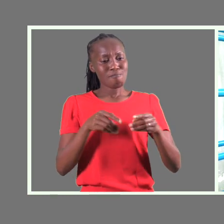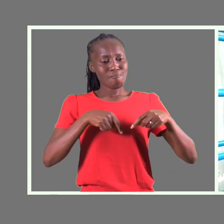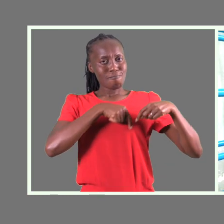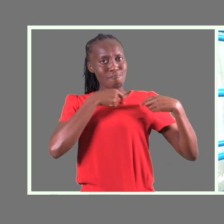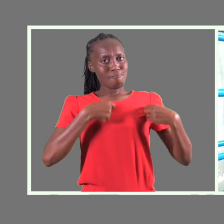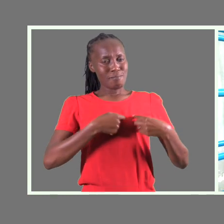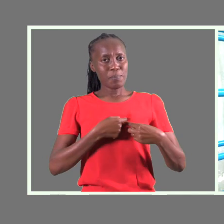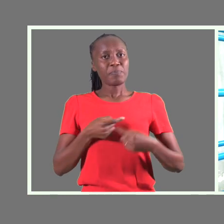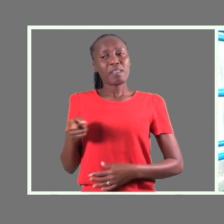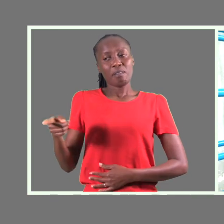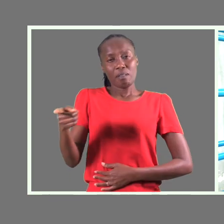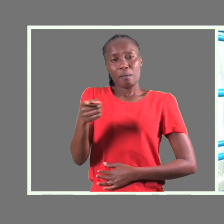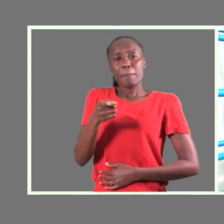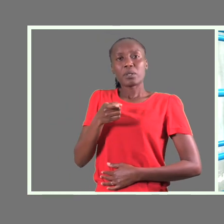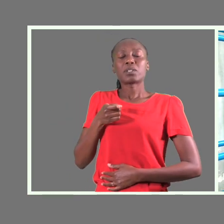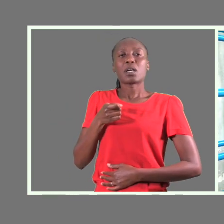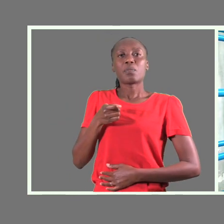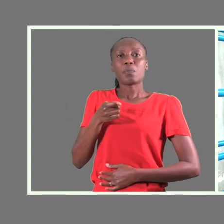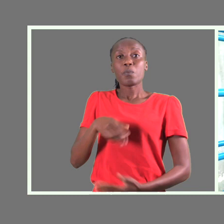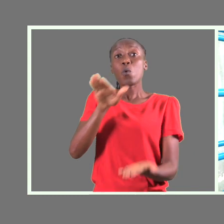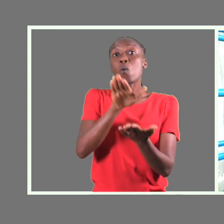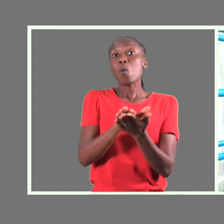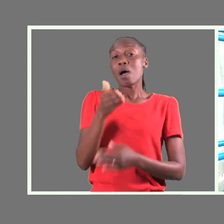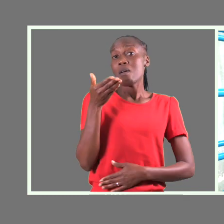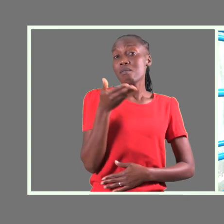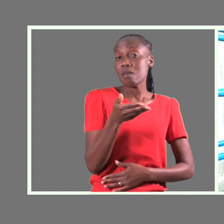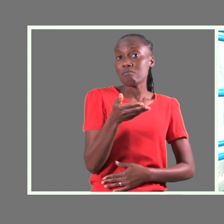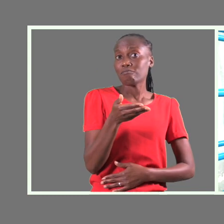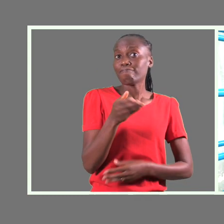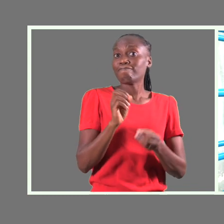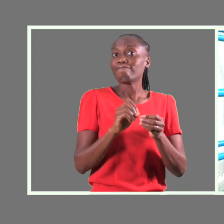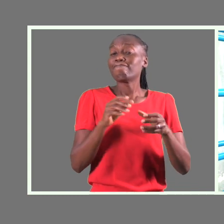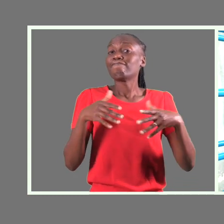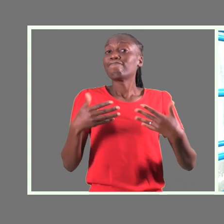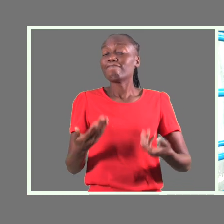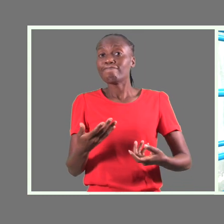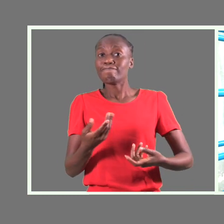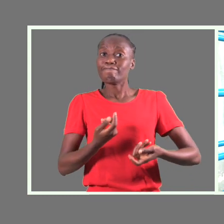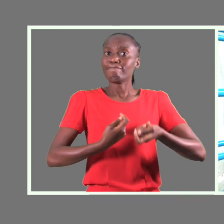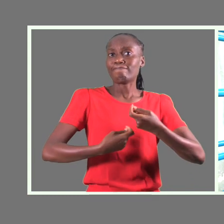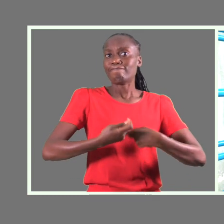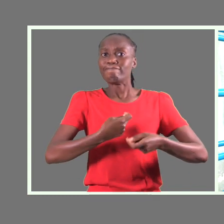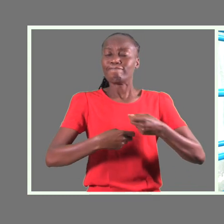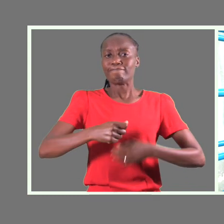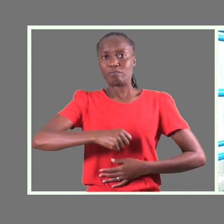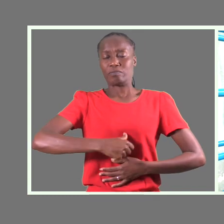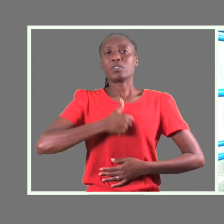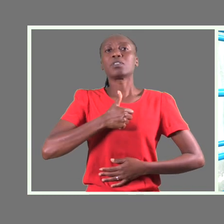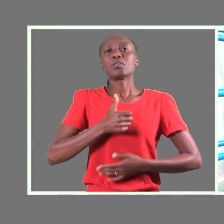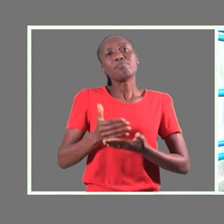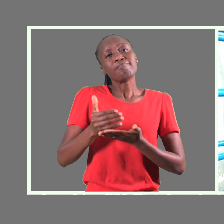por alguém de boa fé. É aqui mesmo onde eu arranjo minhas